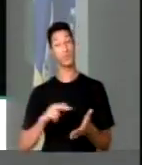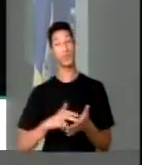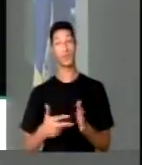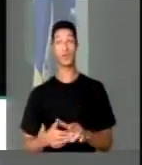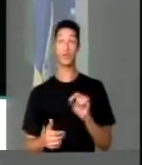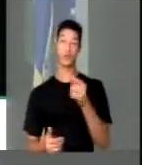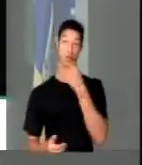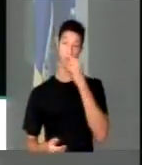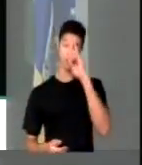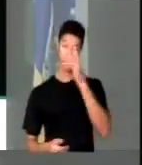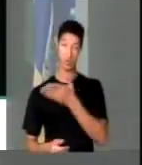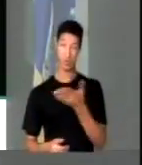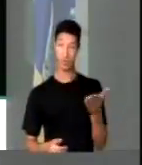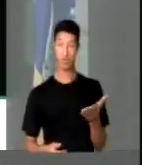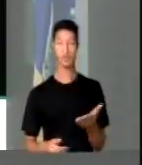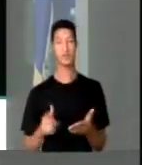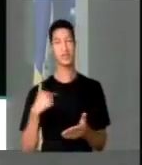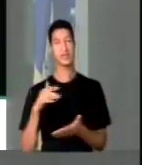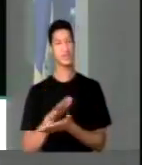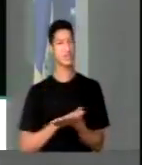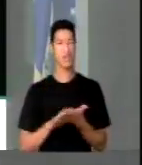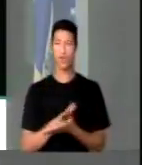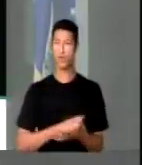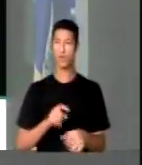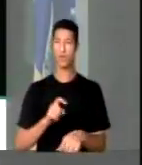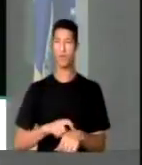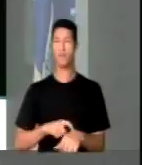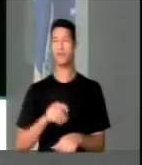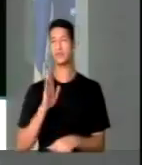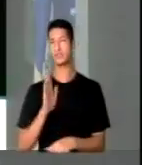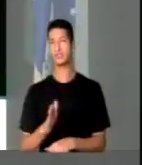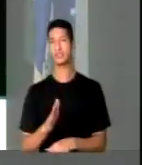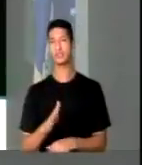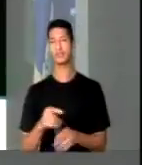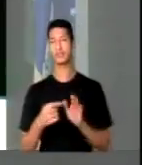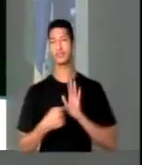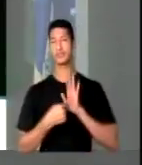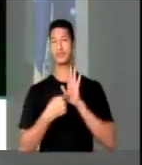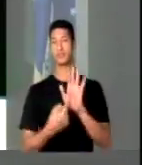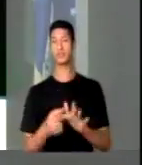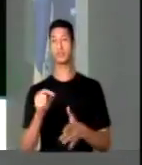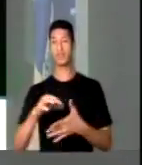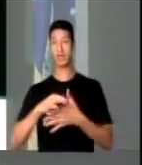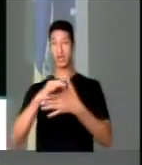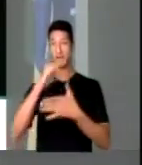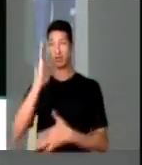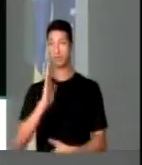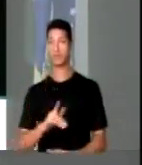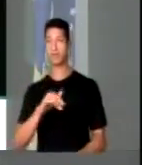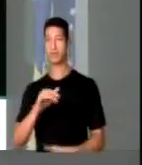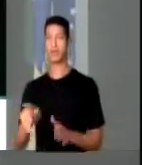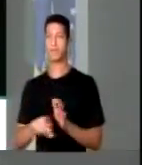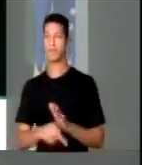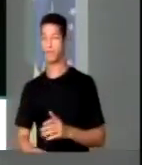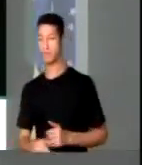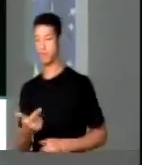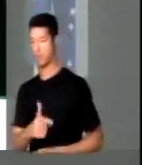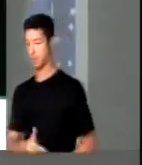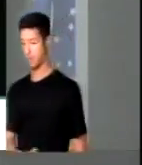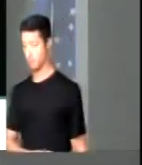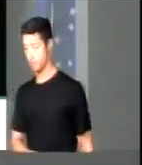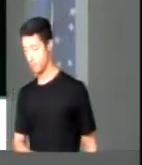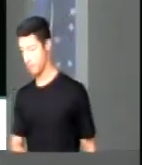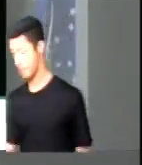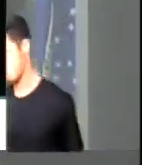seja, senhoras e senhores, em nenhum momento foi demonstrado que a carne brasileira é ruim. E nós,